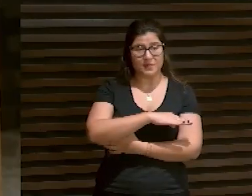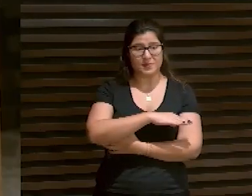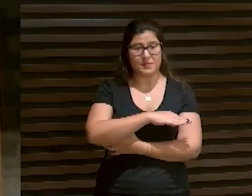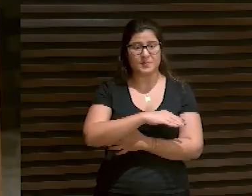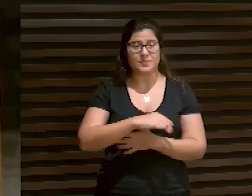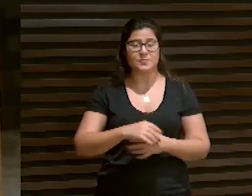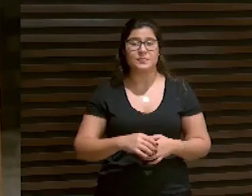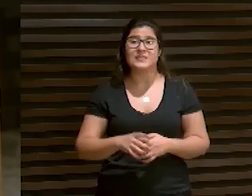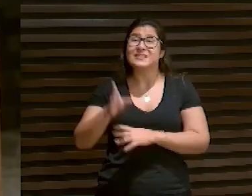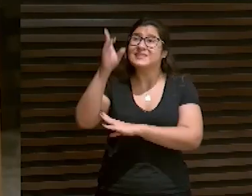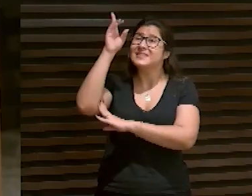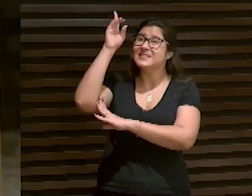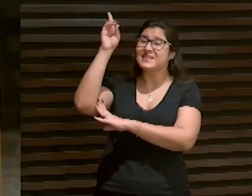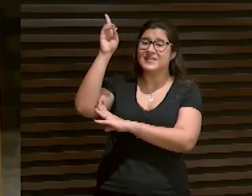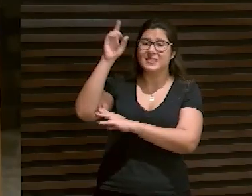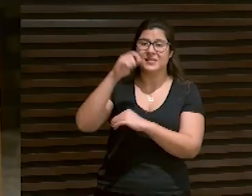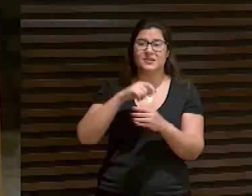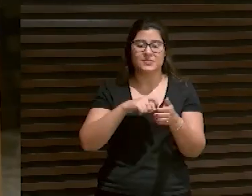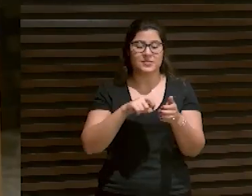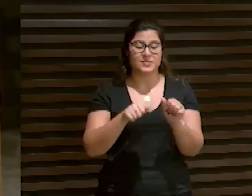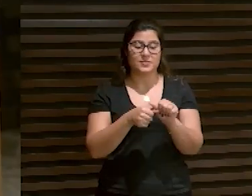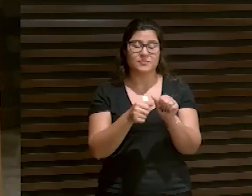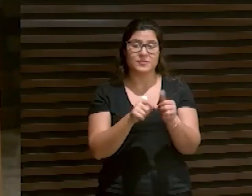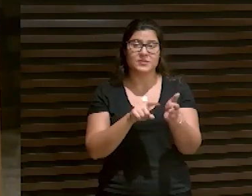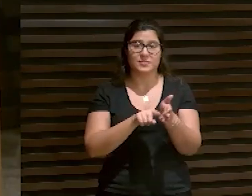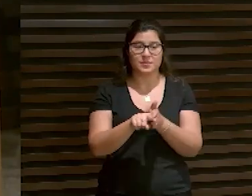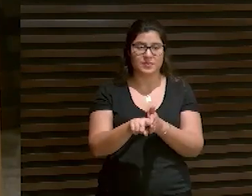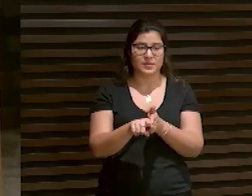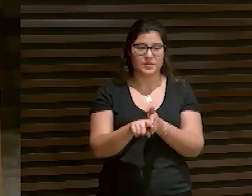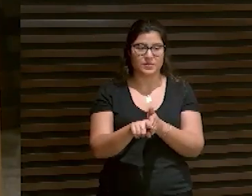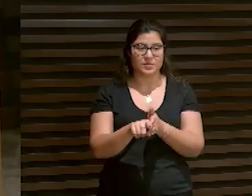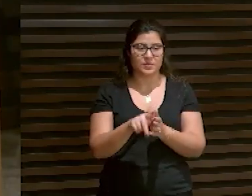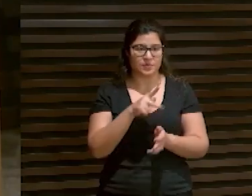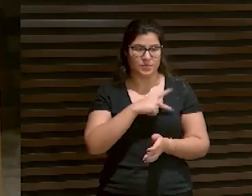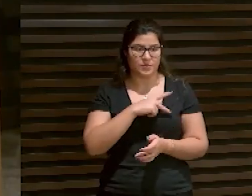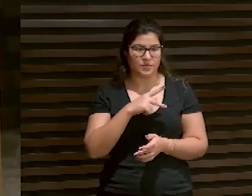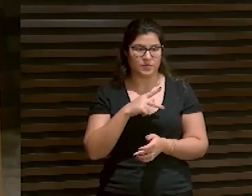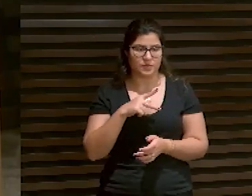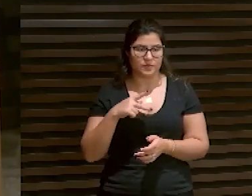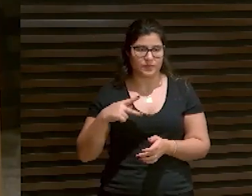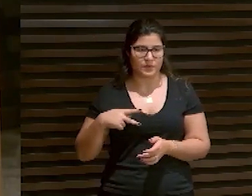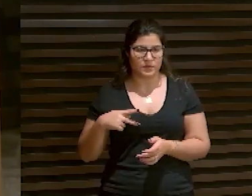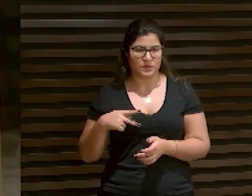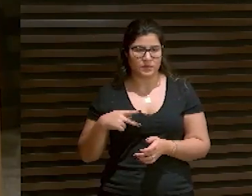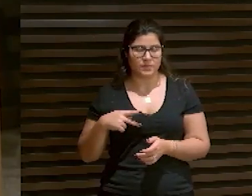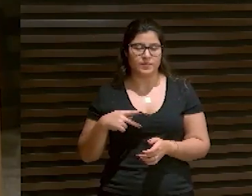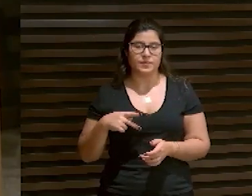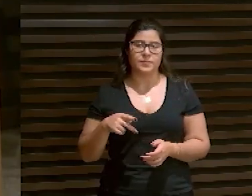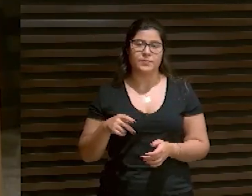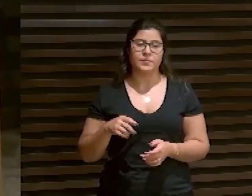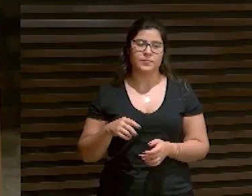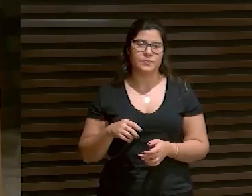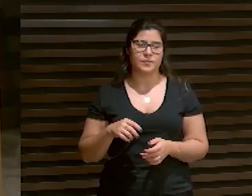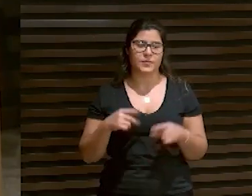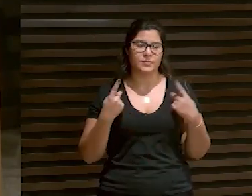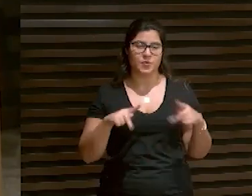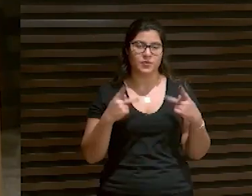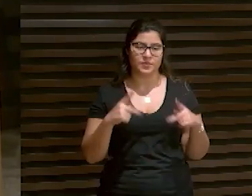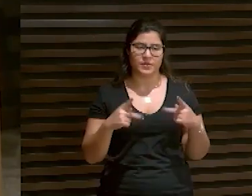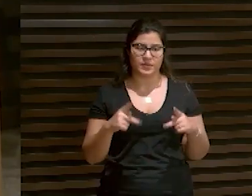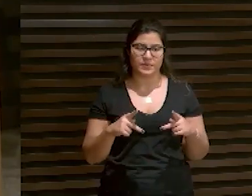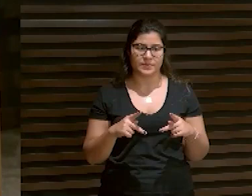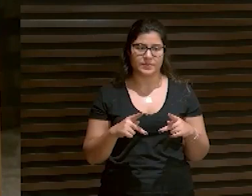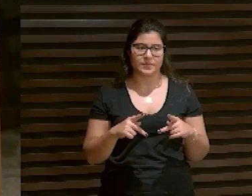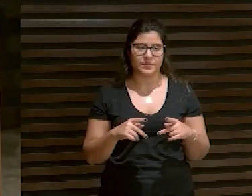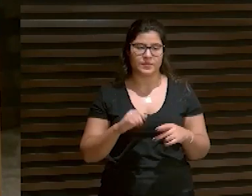E Deus faz essa pergunta para o profeta ao longo do capítulo 4 várias vezes: por que você está irado? E talvez uma